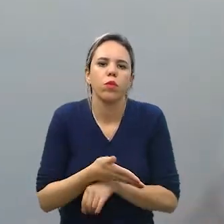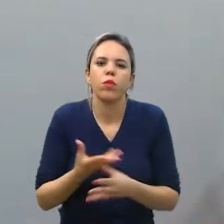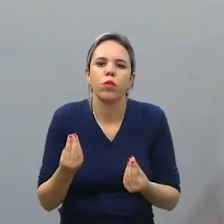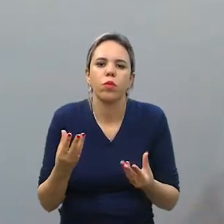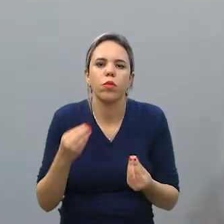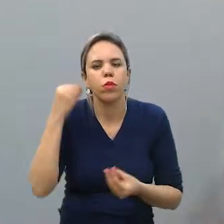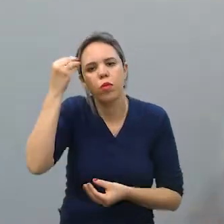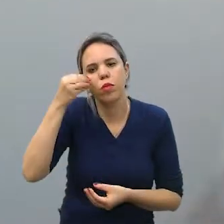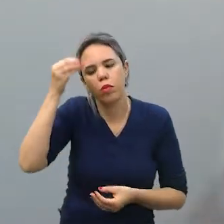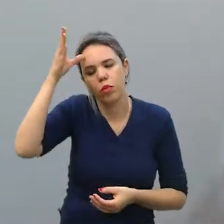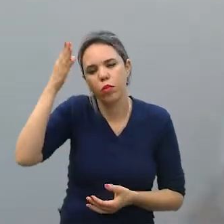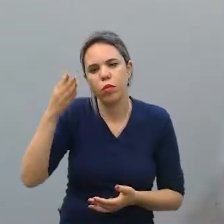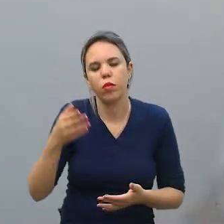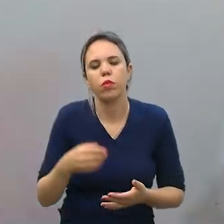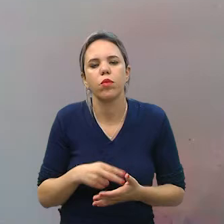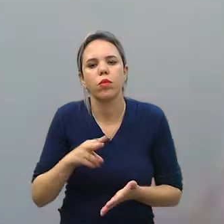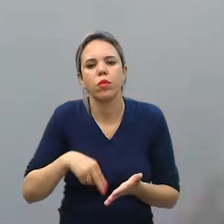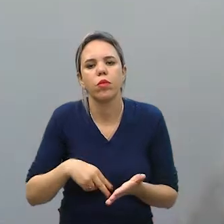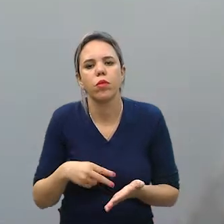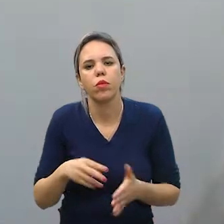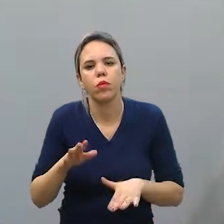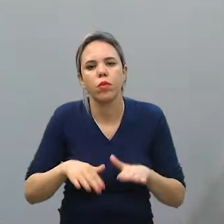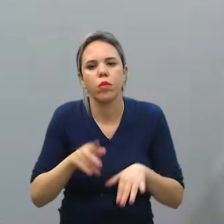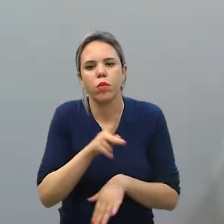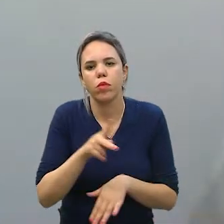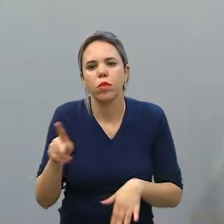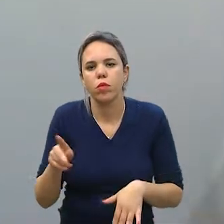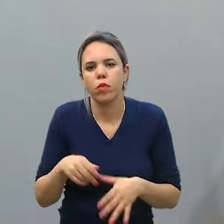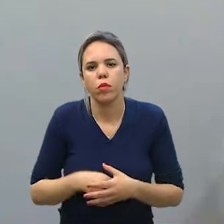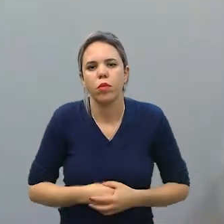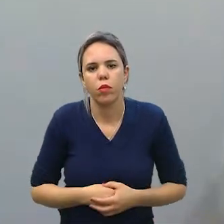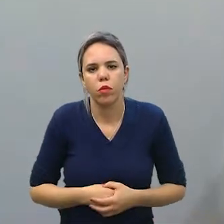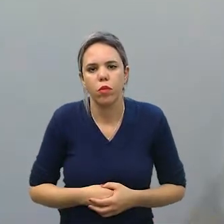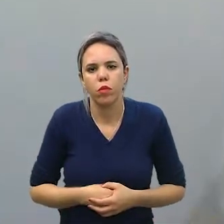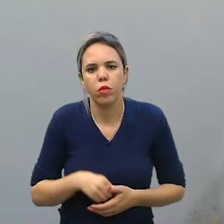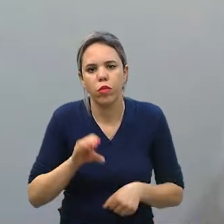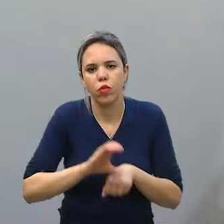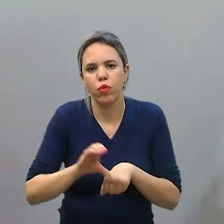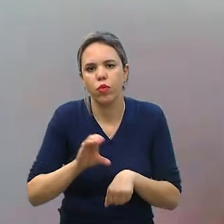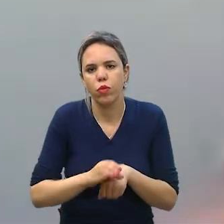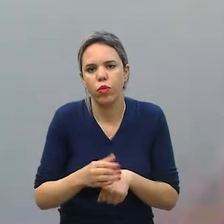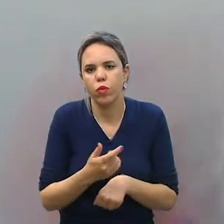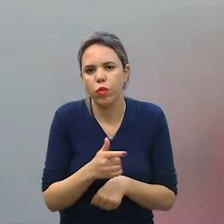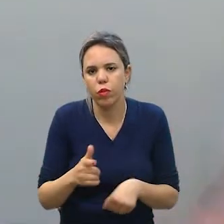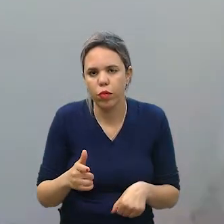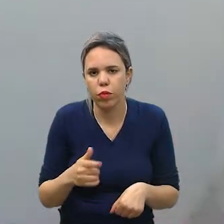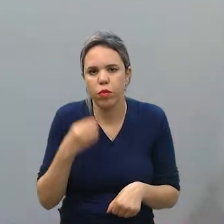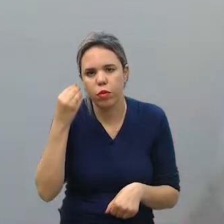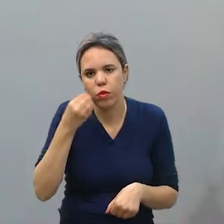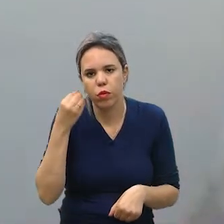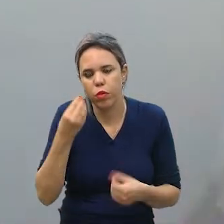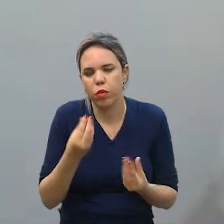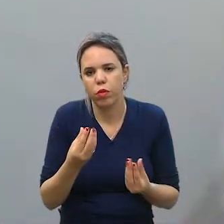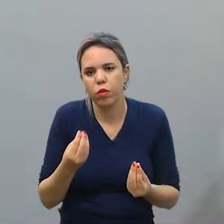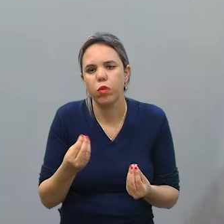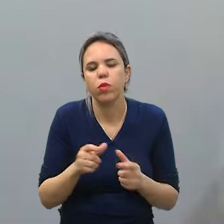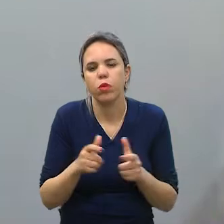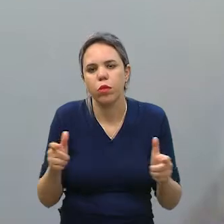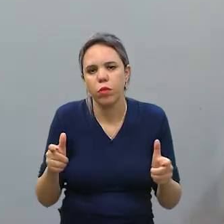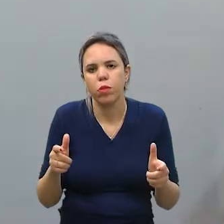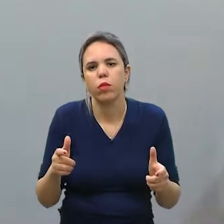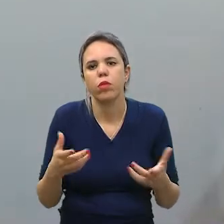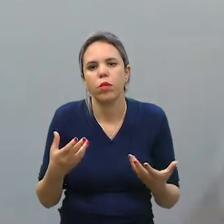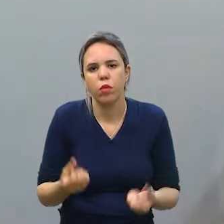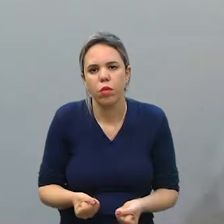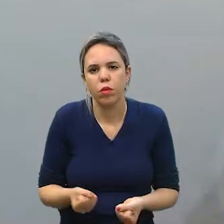tanto conhecimento a respeito da obra, talvez mesmo os professores de cursinhos não tenham conhecido bastante ela, então é bom pegar